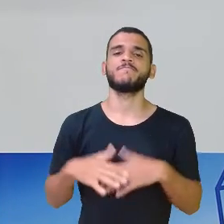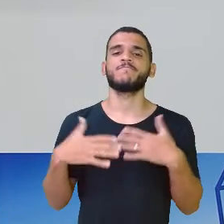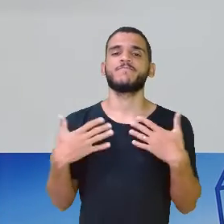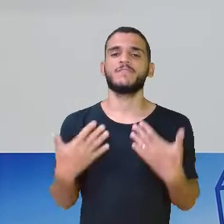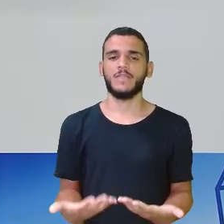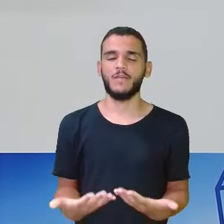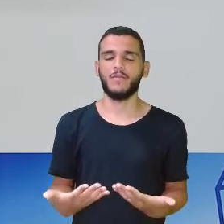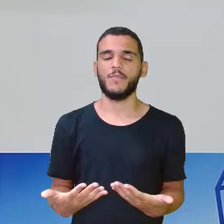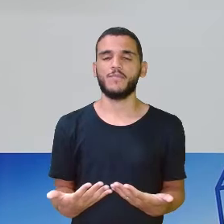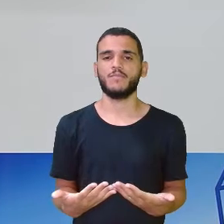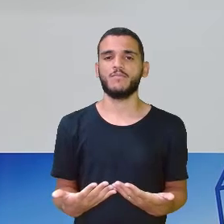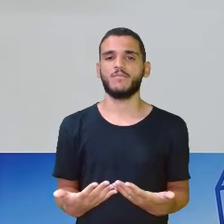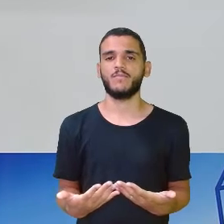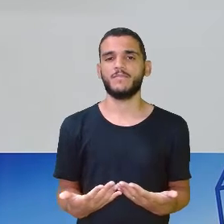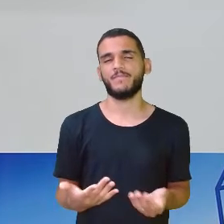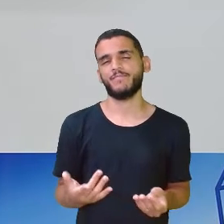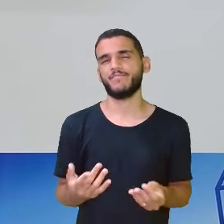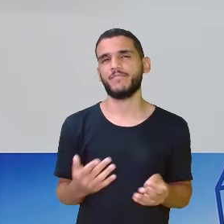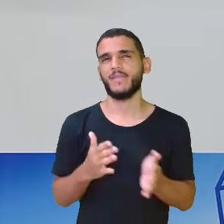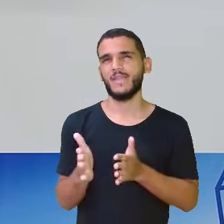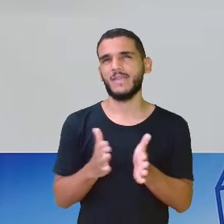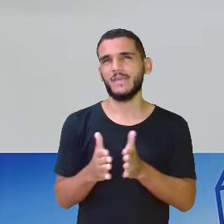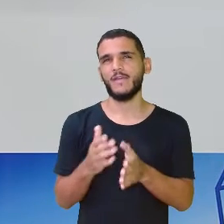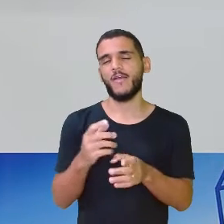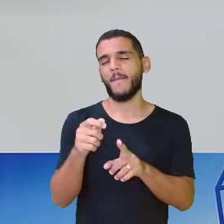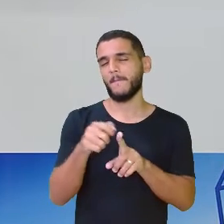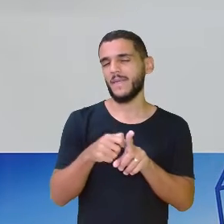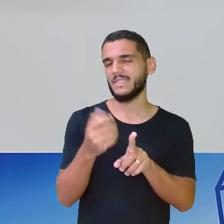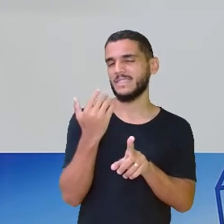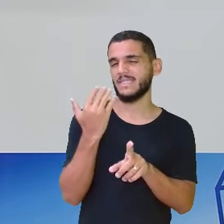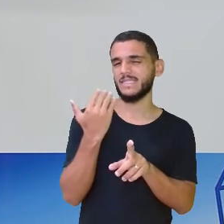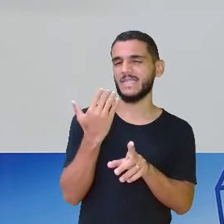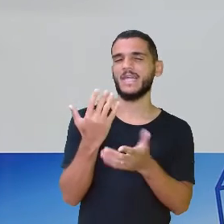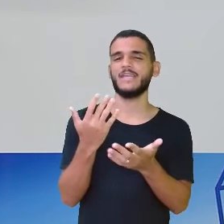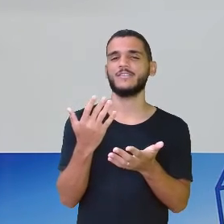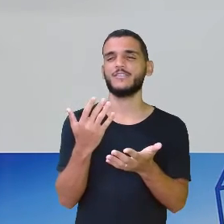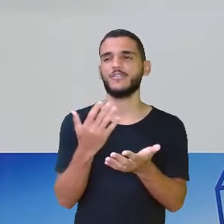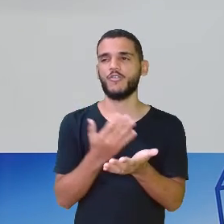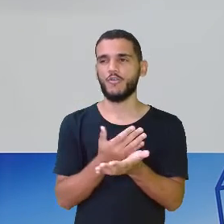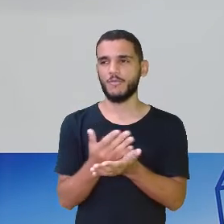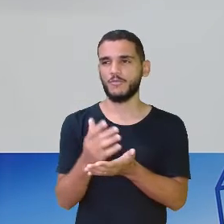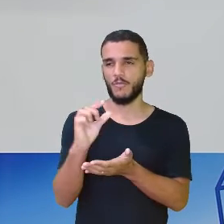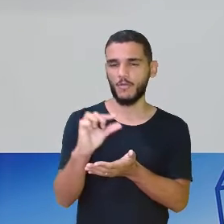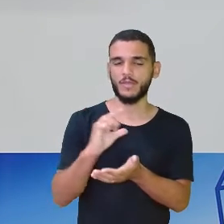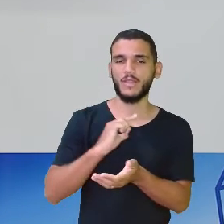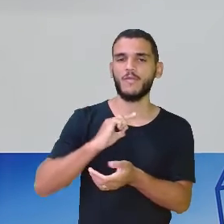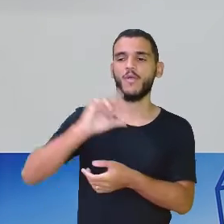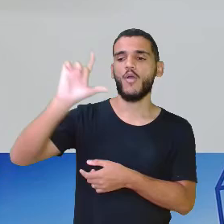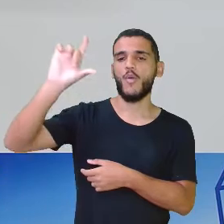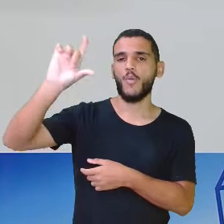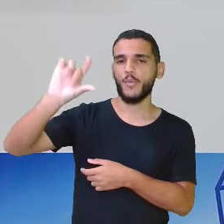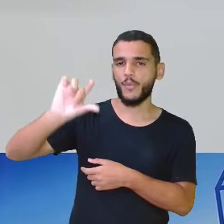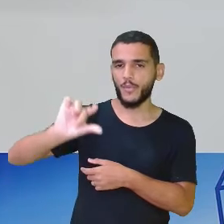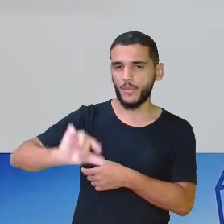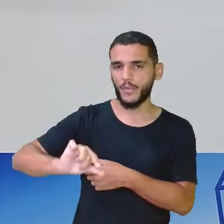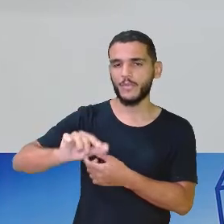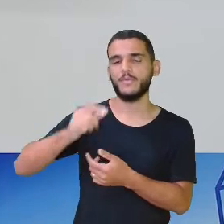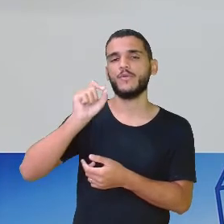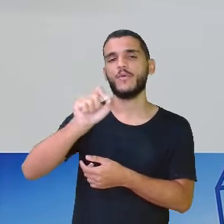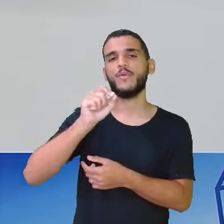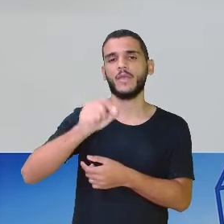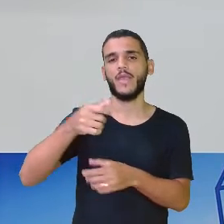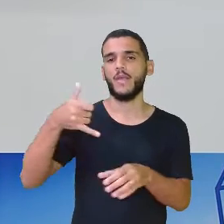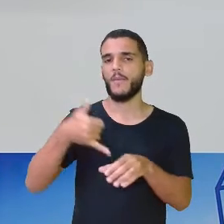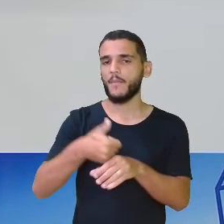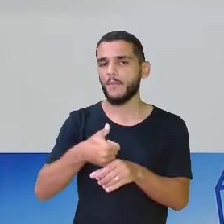então, recentemente recuou um pouco, professora, porque teve aí a baixa, né, dos preços do combustível, isso